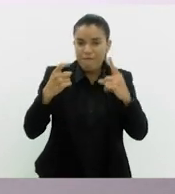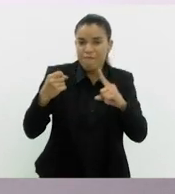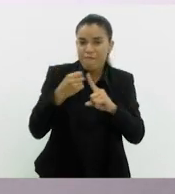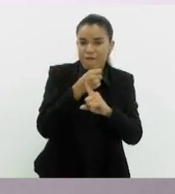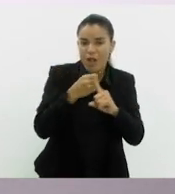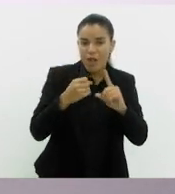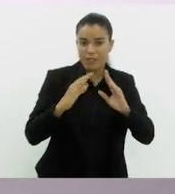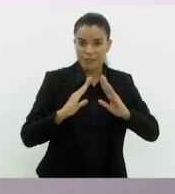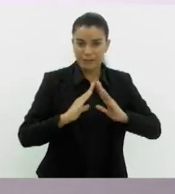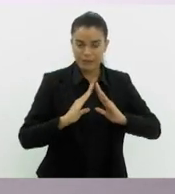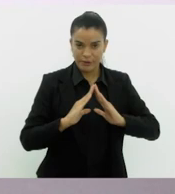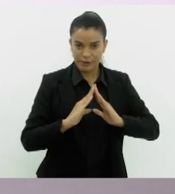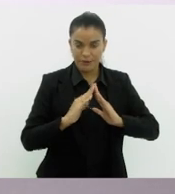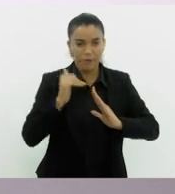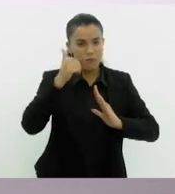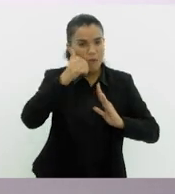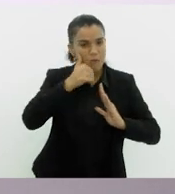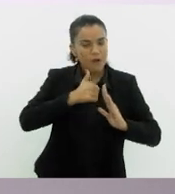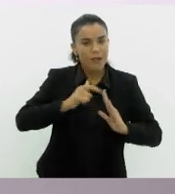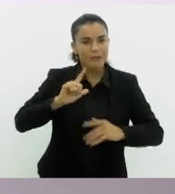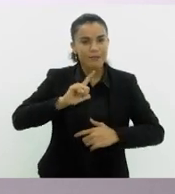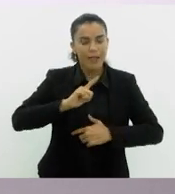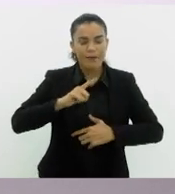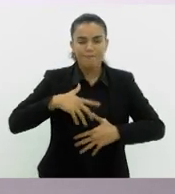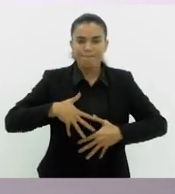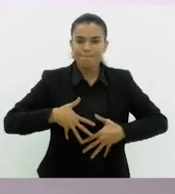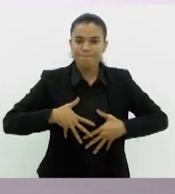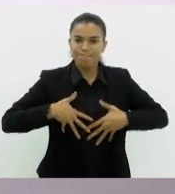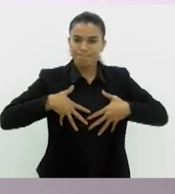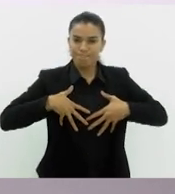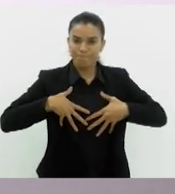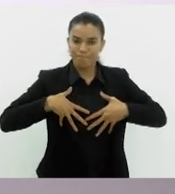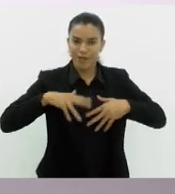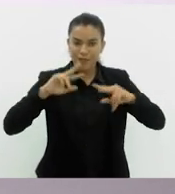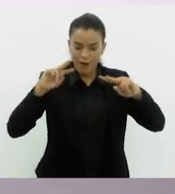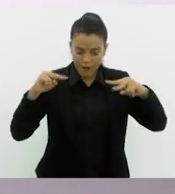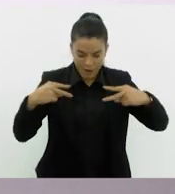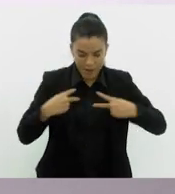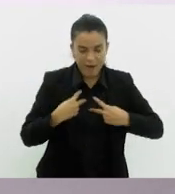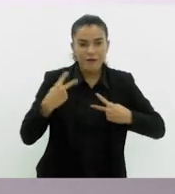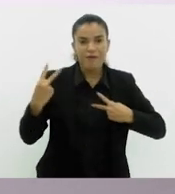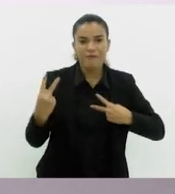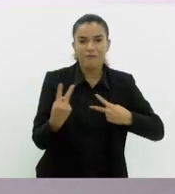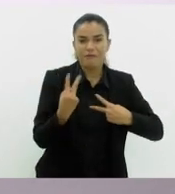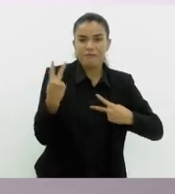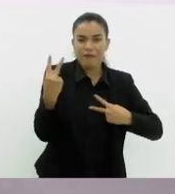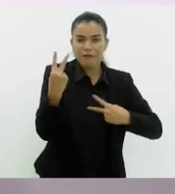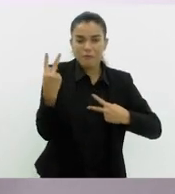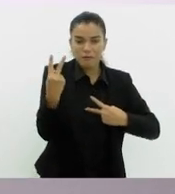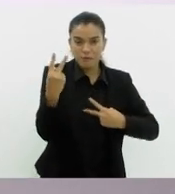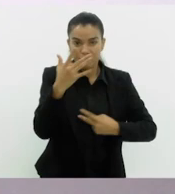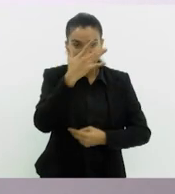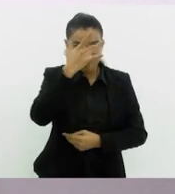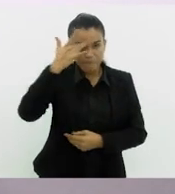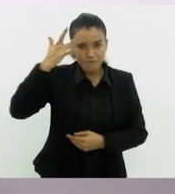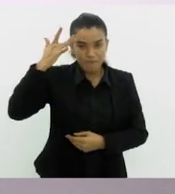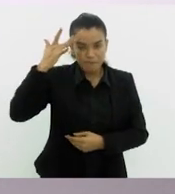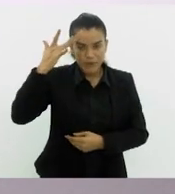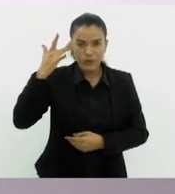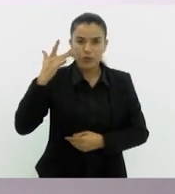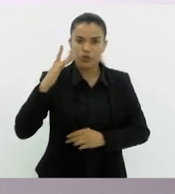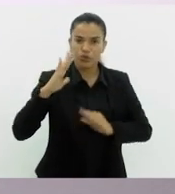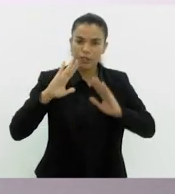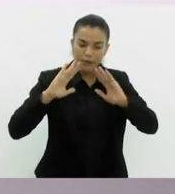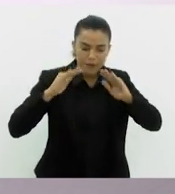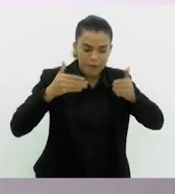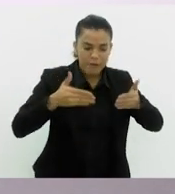acho que uma mulher que tem a sua dignidade reconhecida como uma pessoa que dedica a